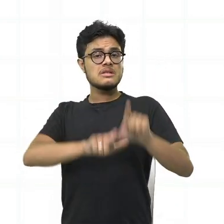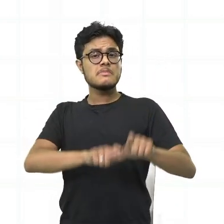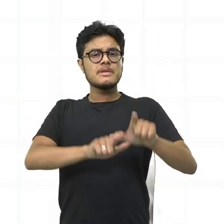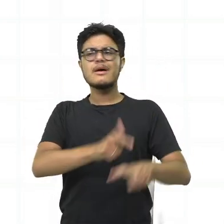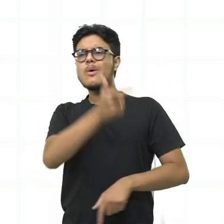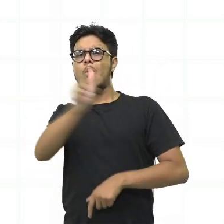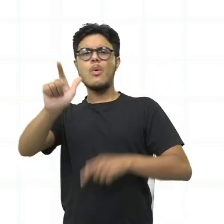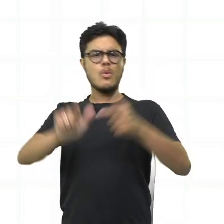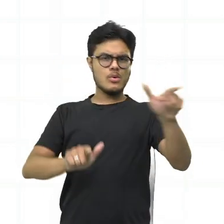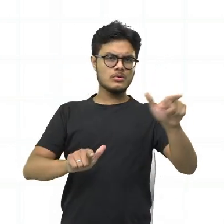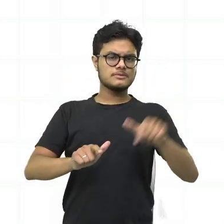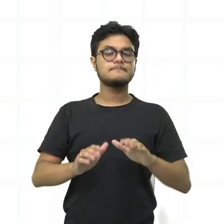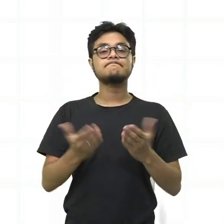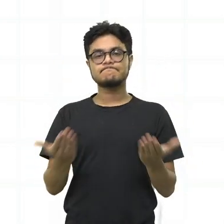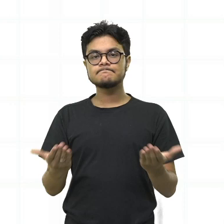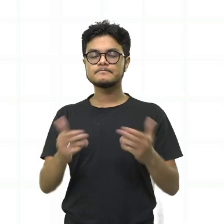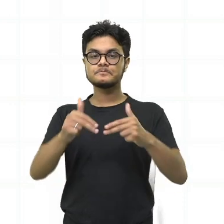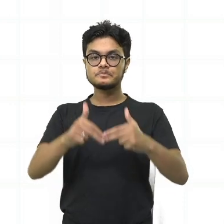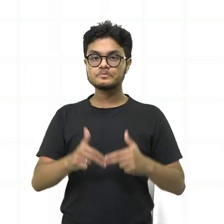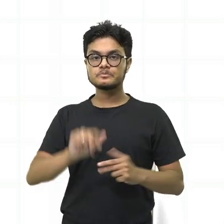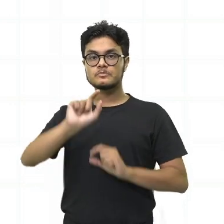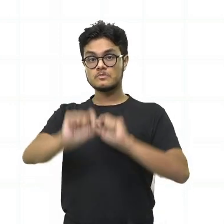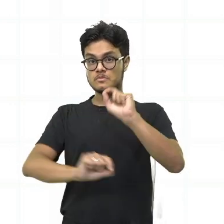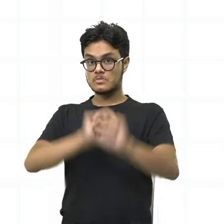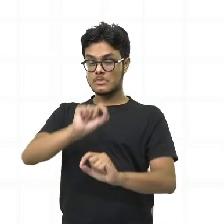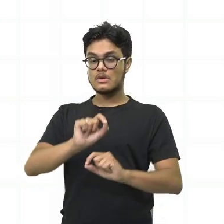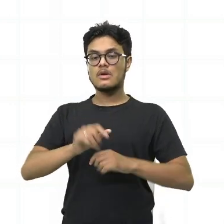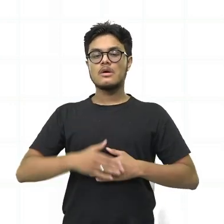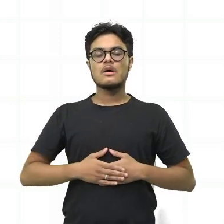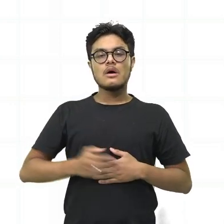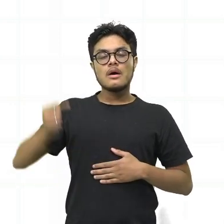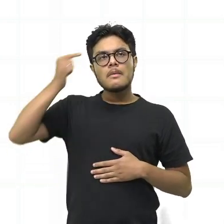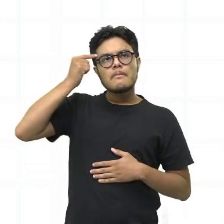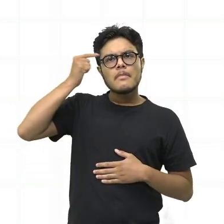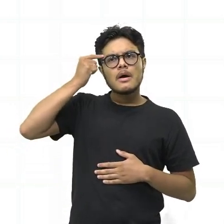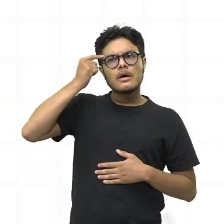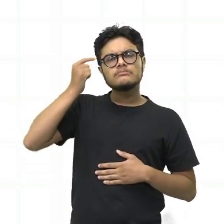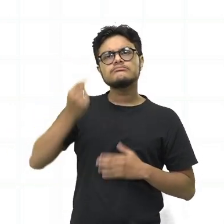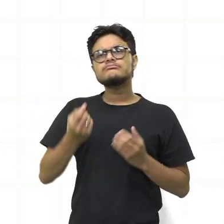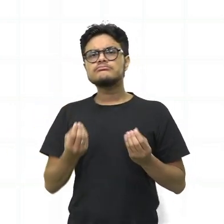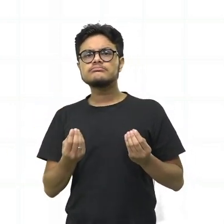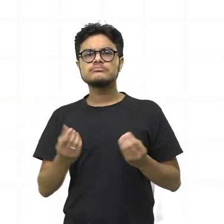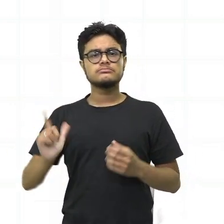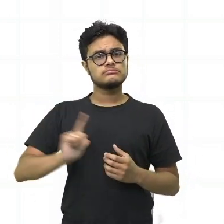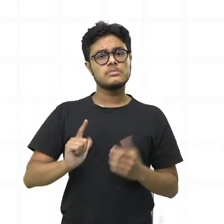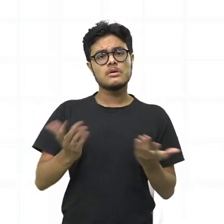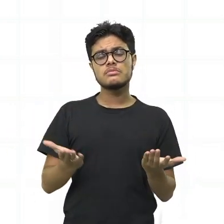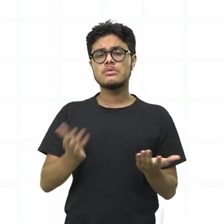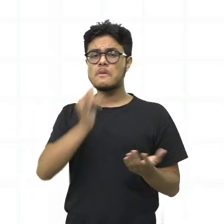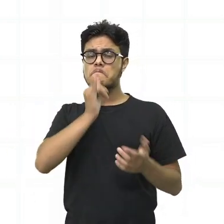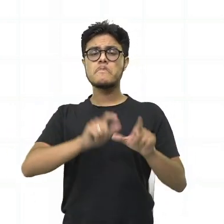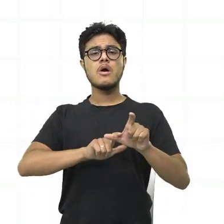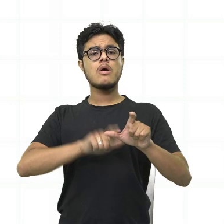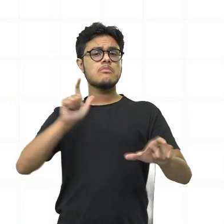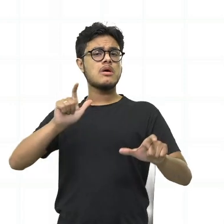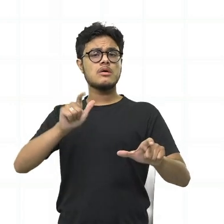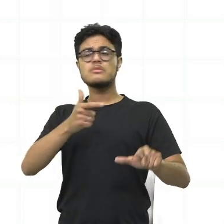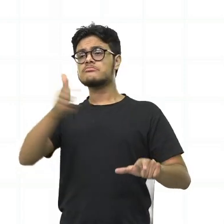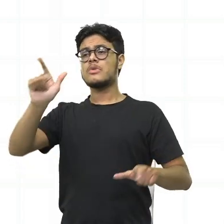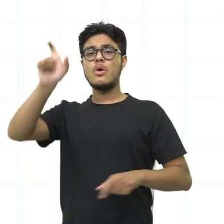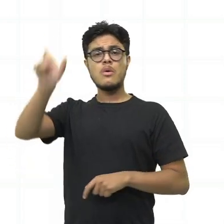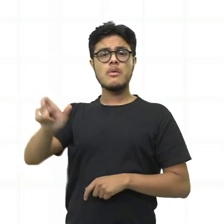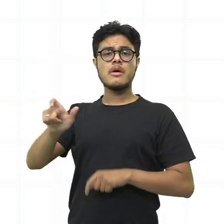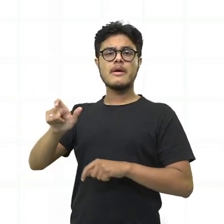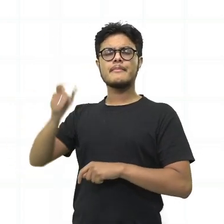ser. E aí a gente tem, né, o próprio pensamento que apresenta aí sua existência como uma própria independente de outra pessoa. A